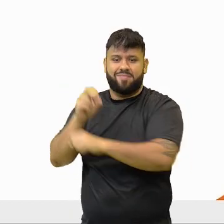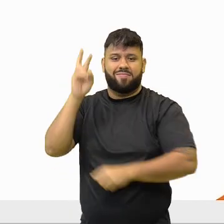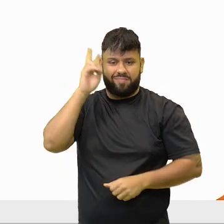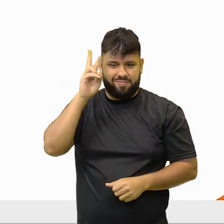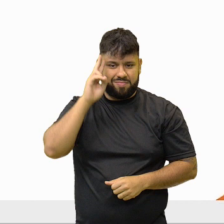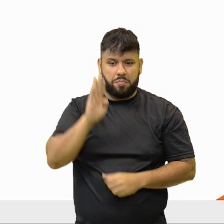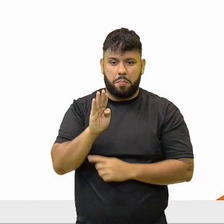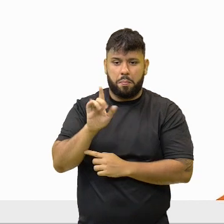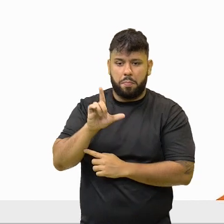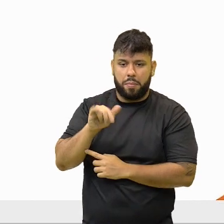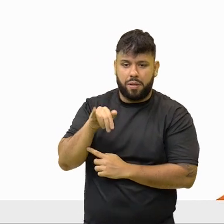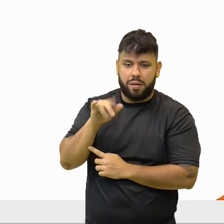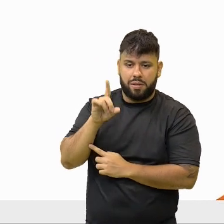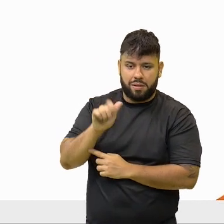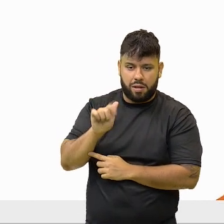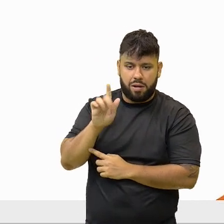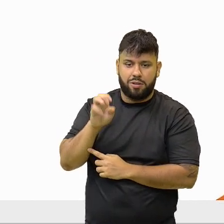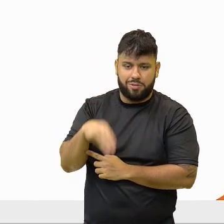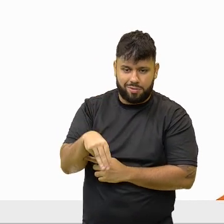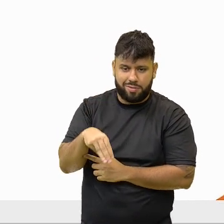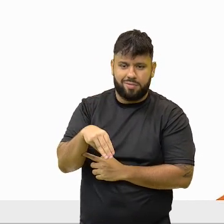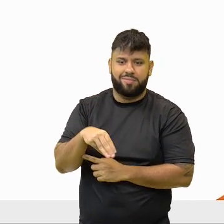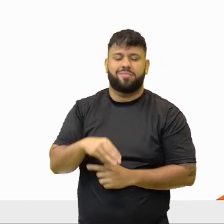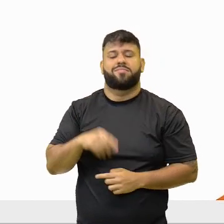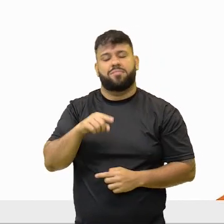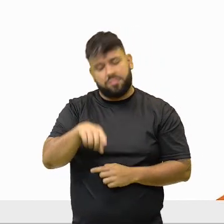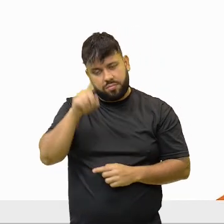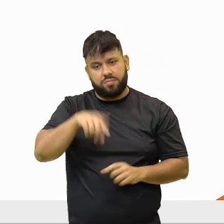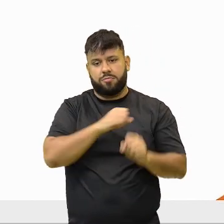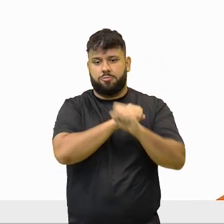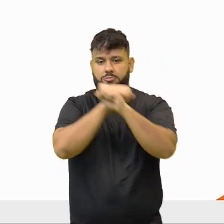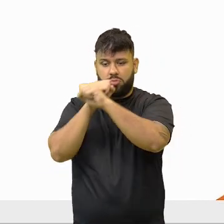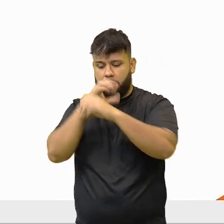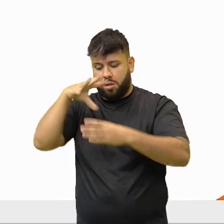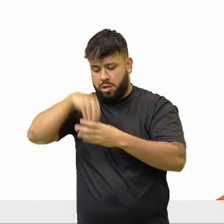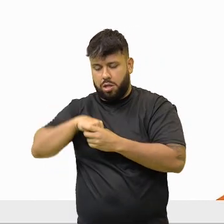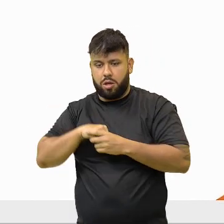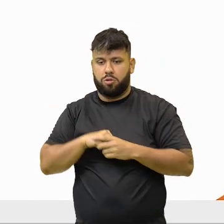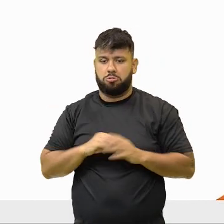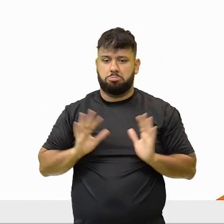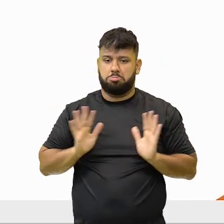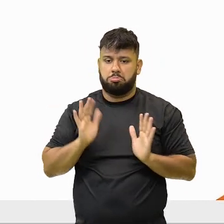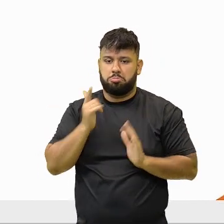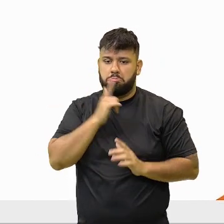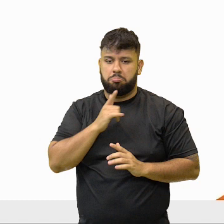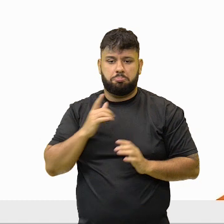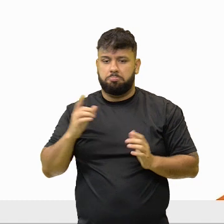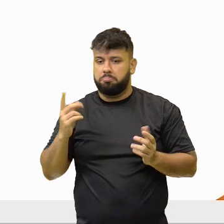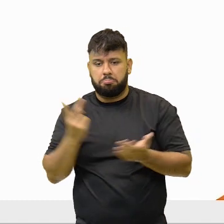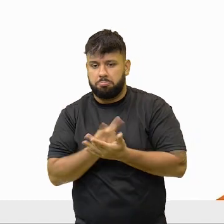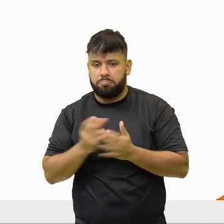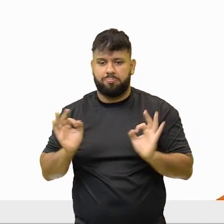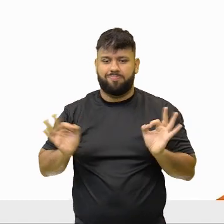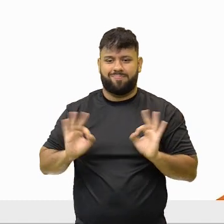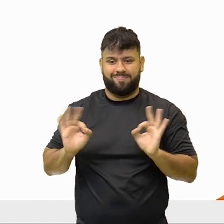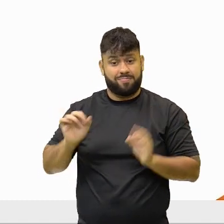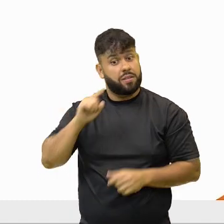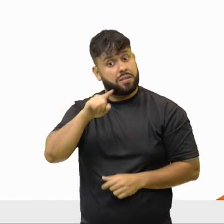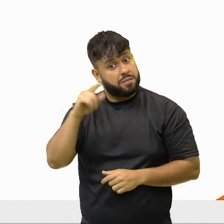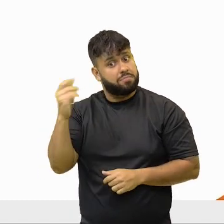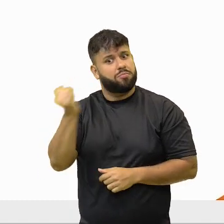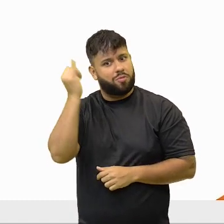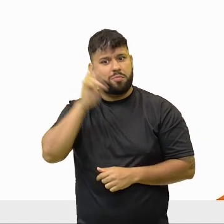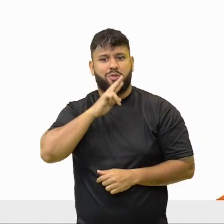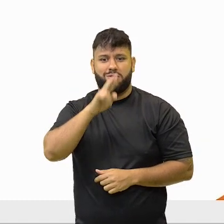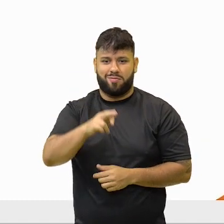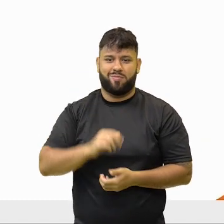lado de fora, fazendo com que tudo dentro fique protegido. Blindagem eletrostática. É isso que você vai ter que lembrar nessa primeira